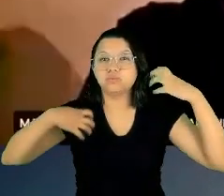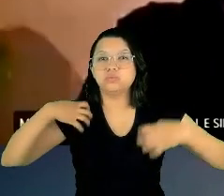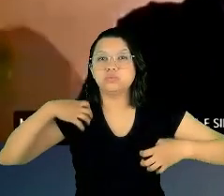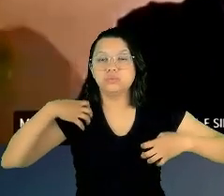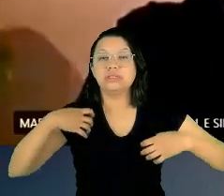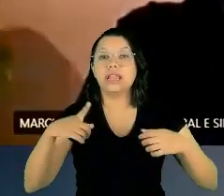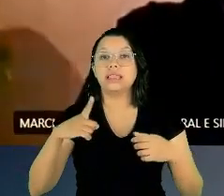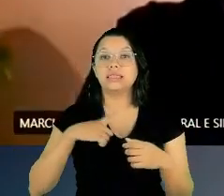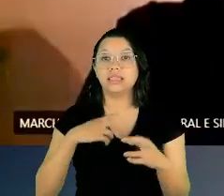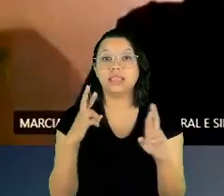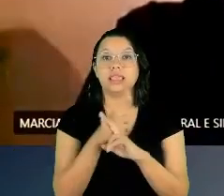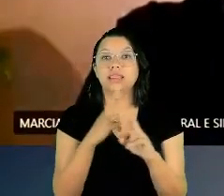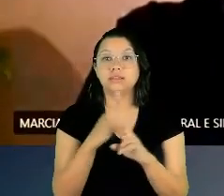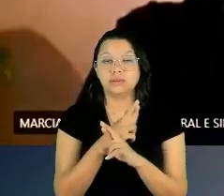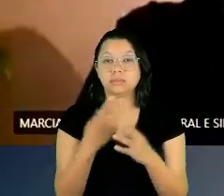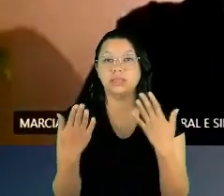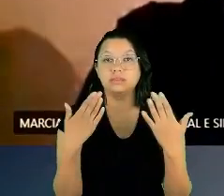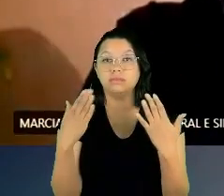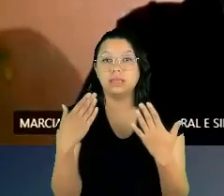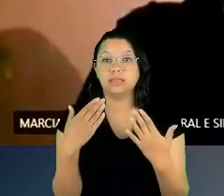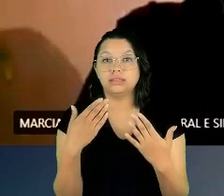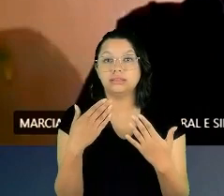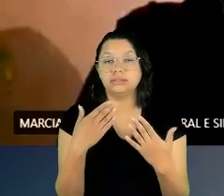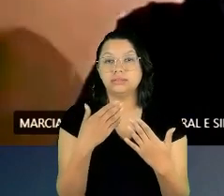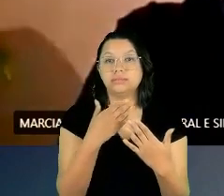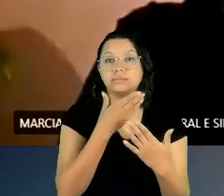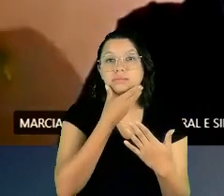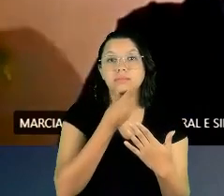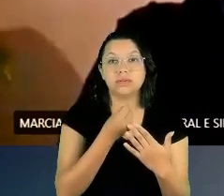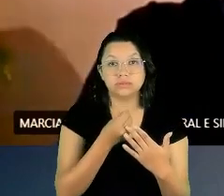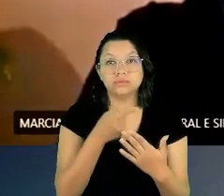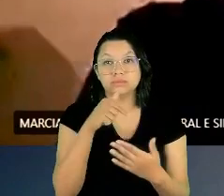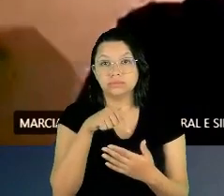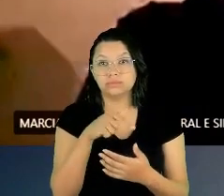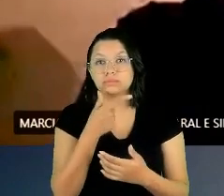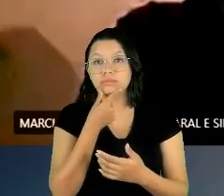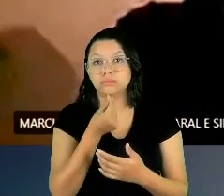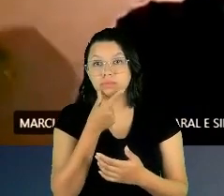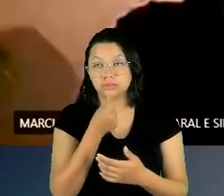bonobos, eles têm relacionamentos homossexuais. E nós,